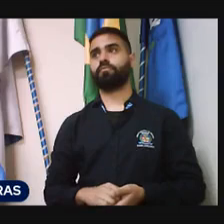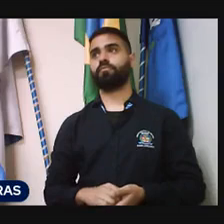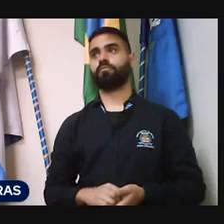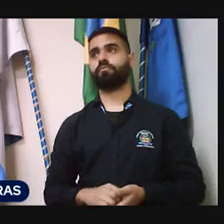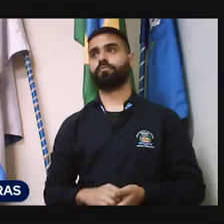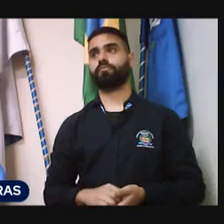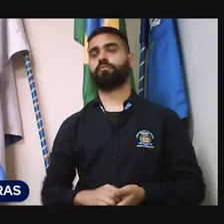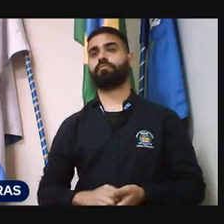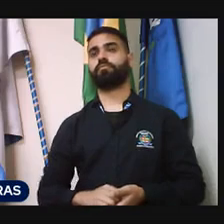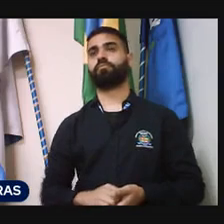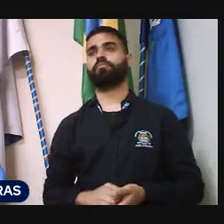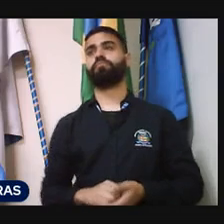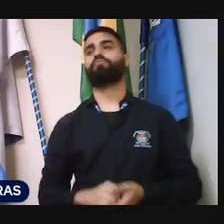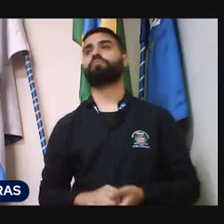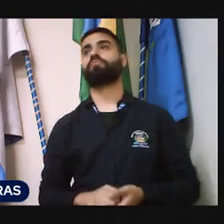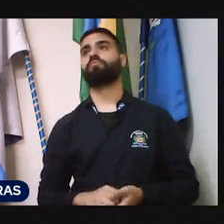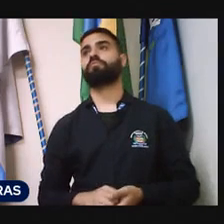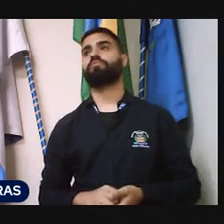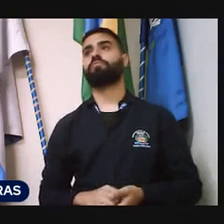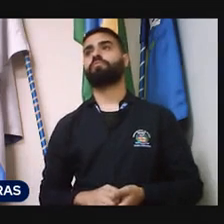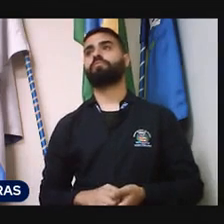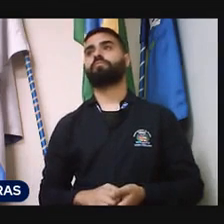E aí